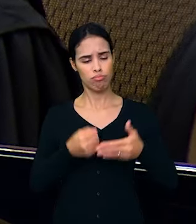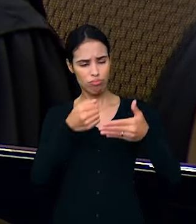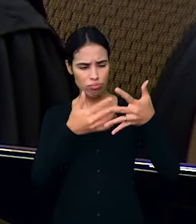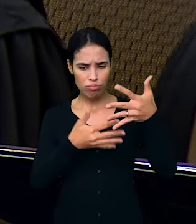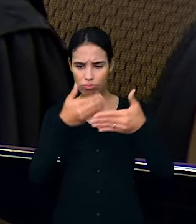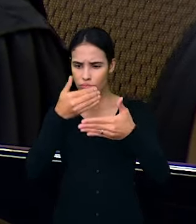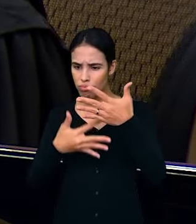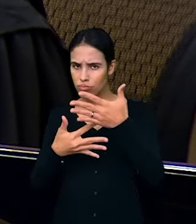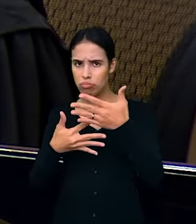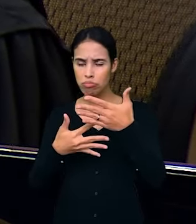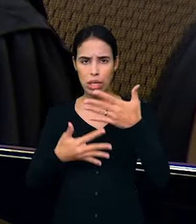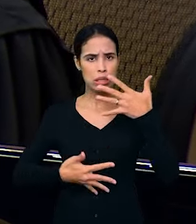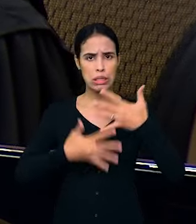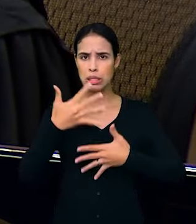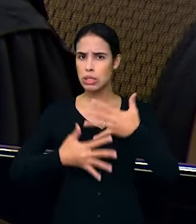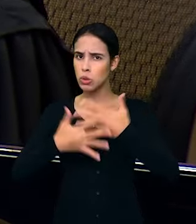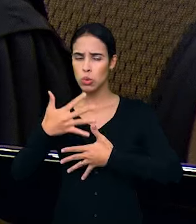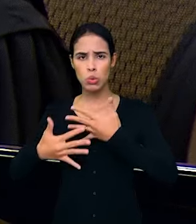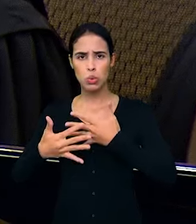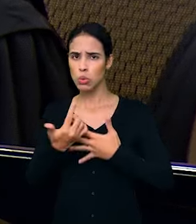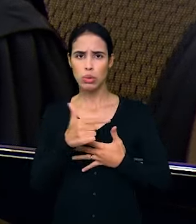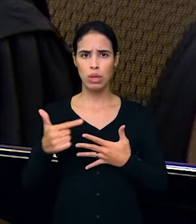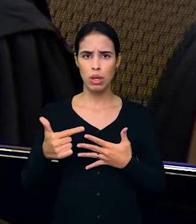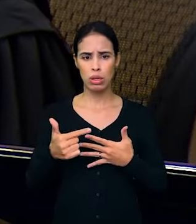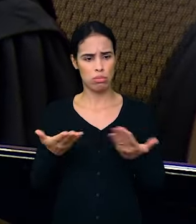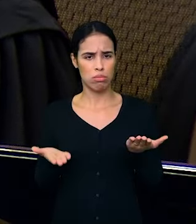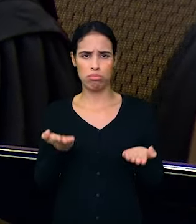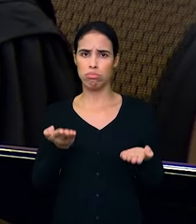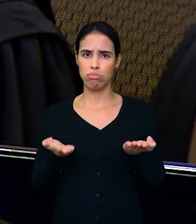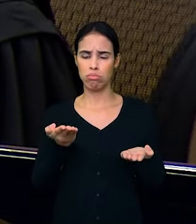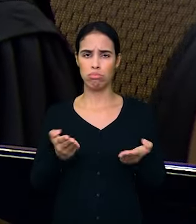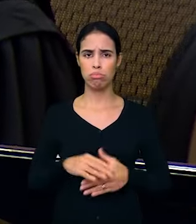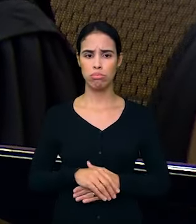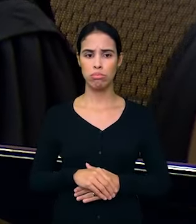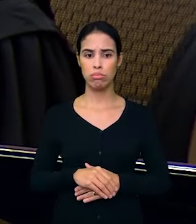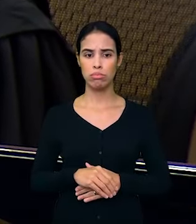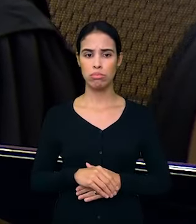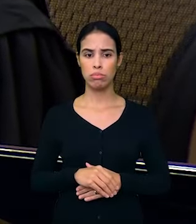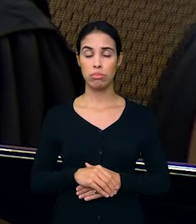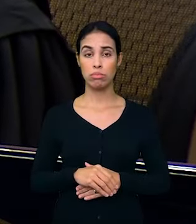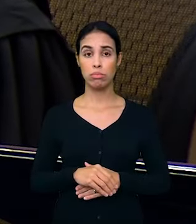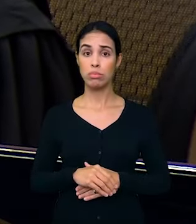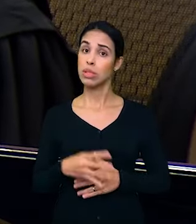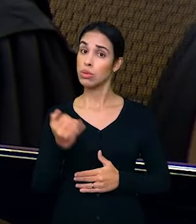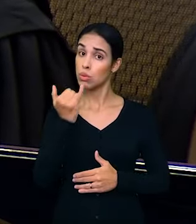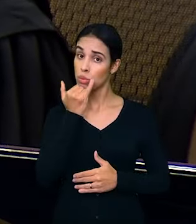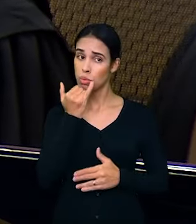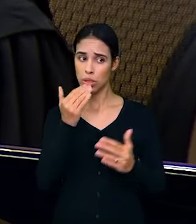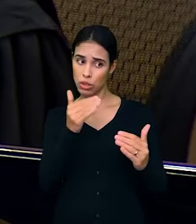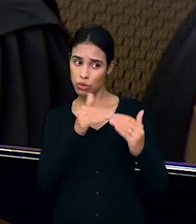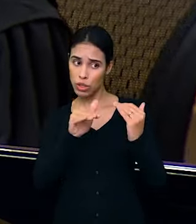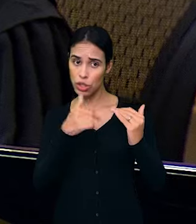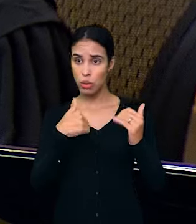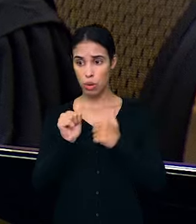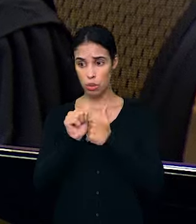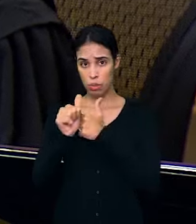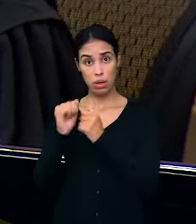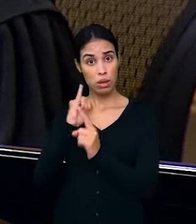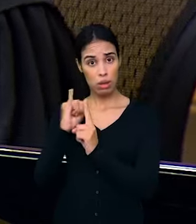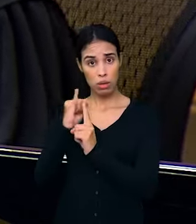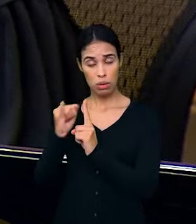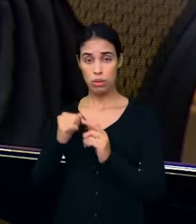relata, nenhum transtorno, que foi razoável. Eu, pedindo vênia divergência, acompanho